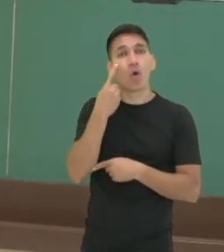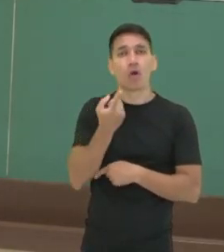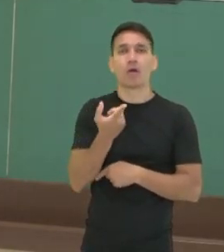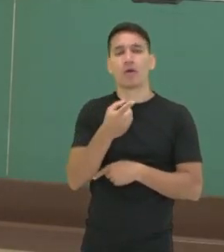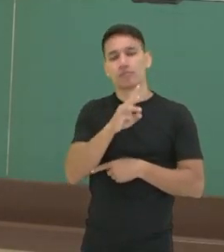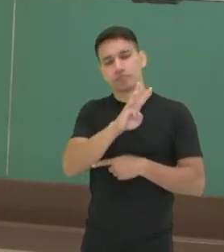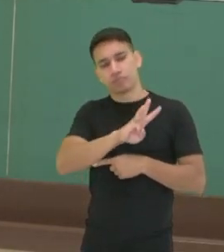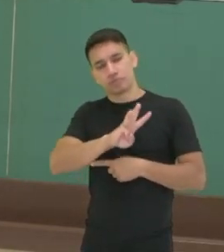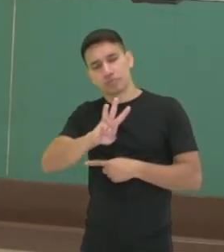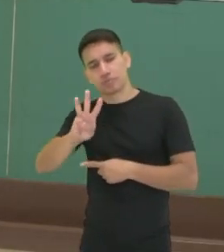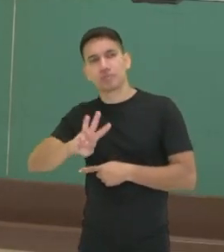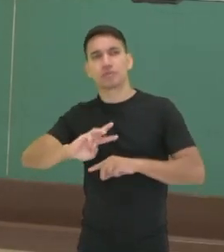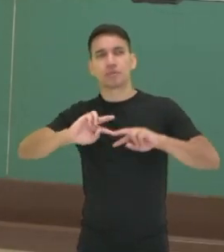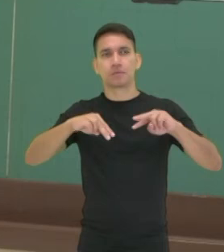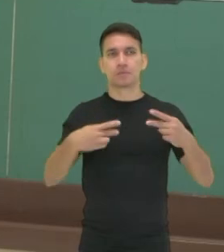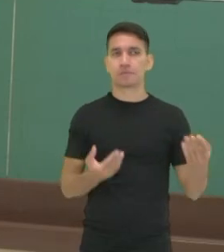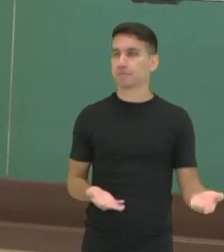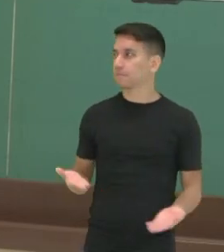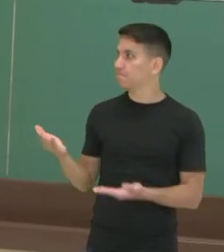pelo